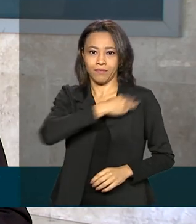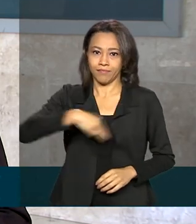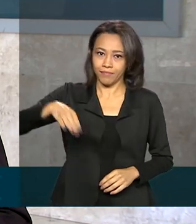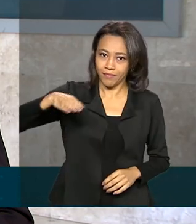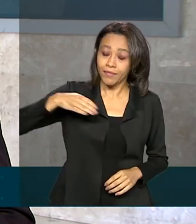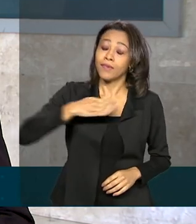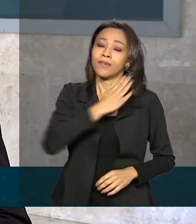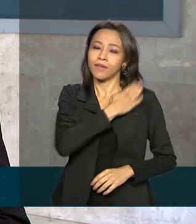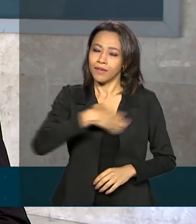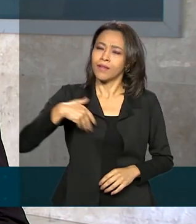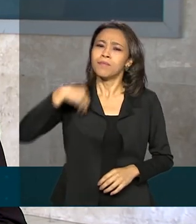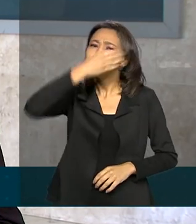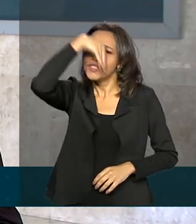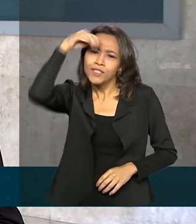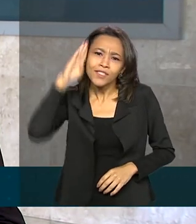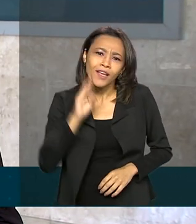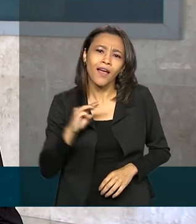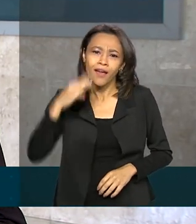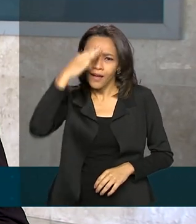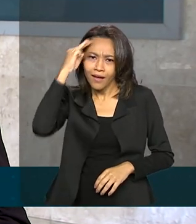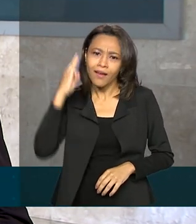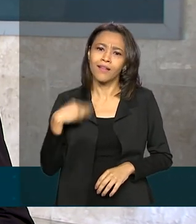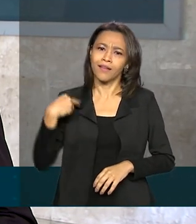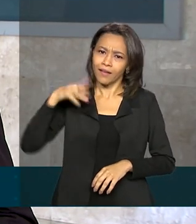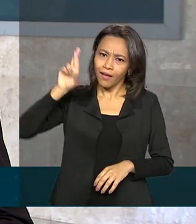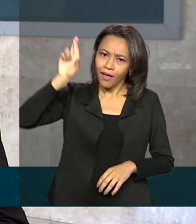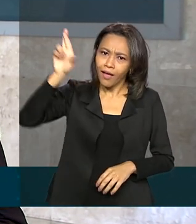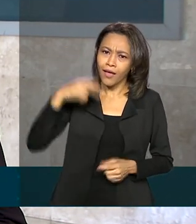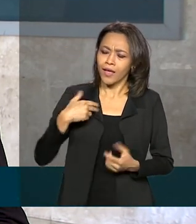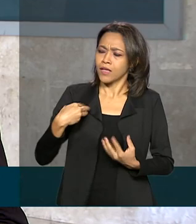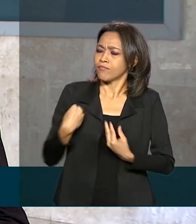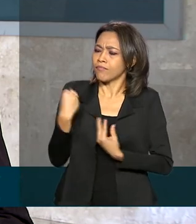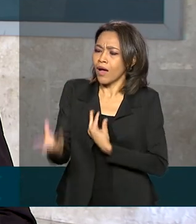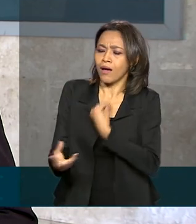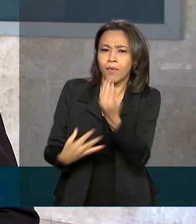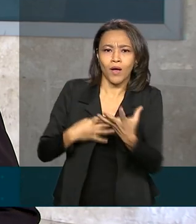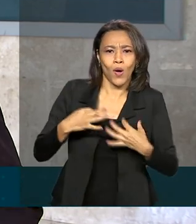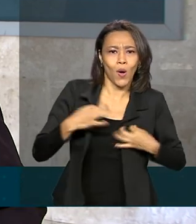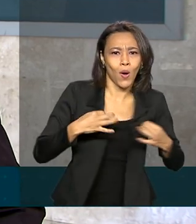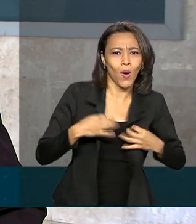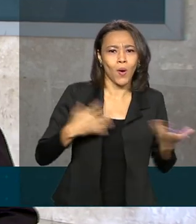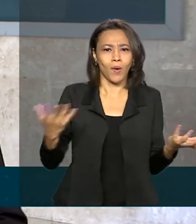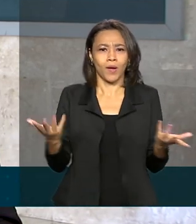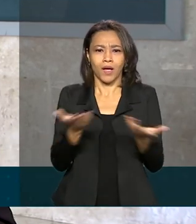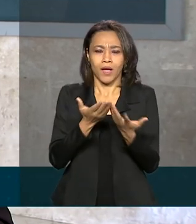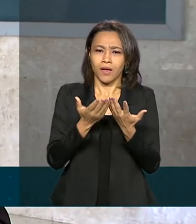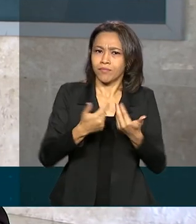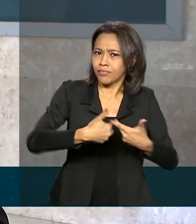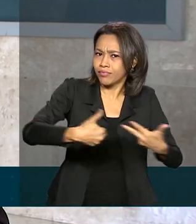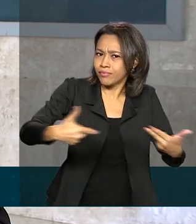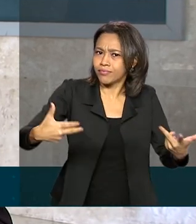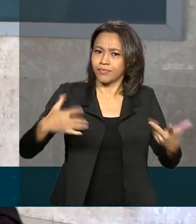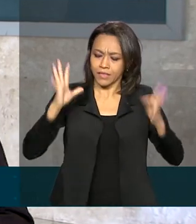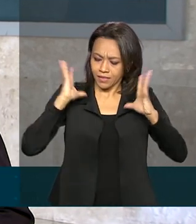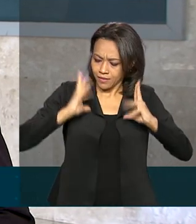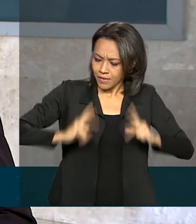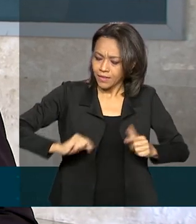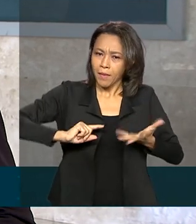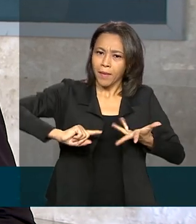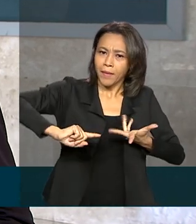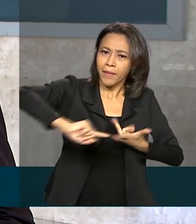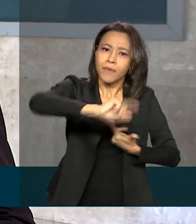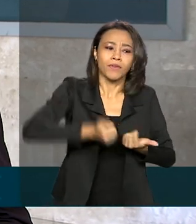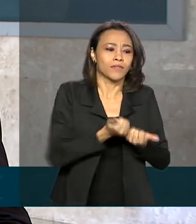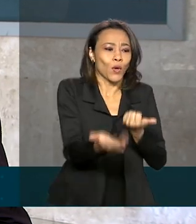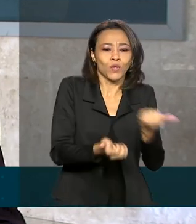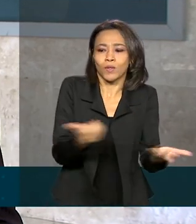realizou já diversas campanhas de doação de refeições, de agasalhos, ações de saúde e também de higiene. Só a campanha